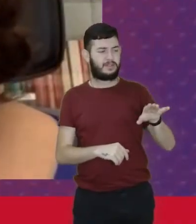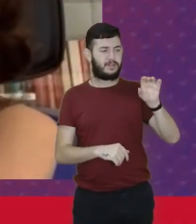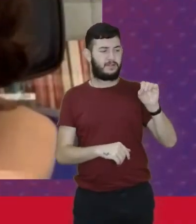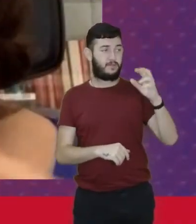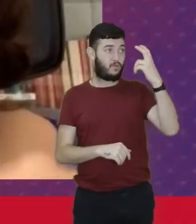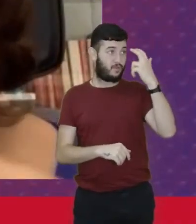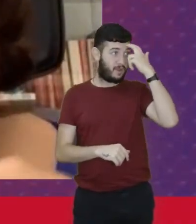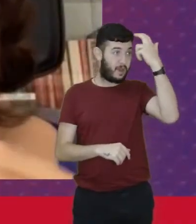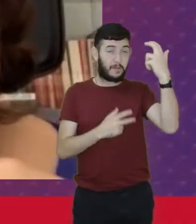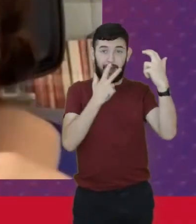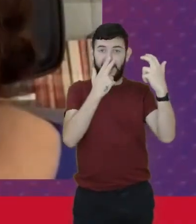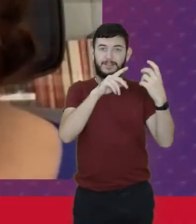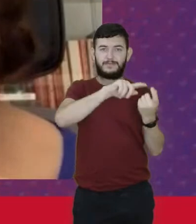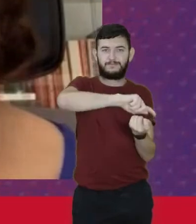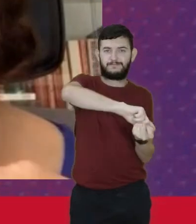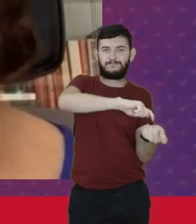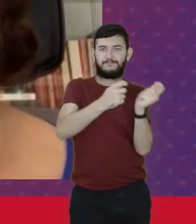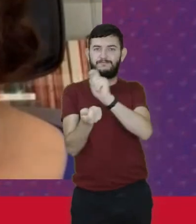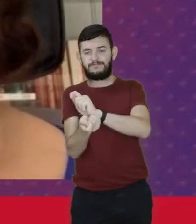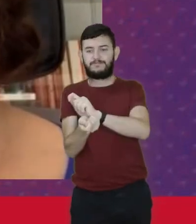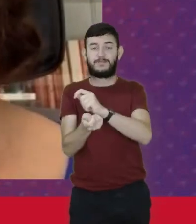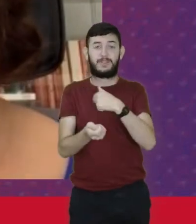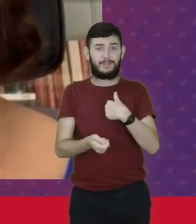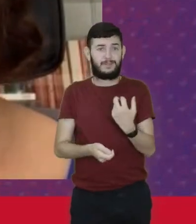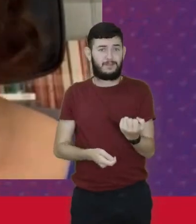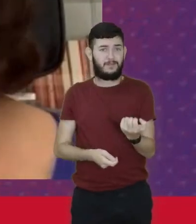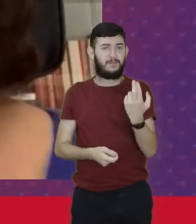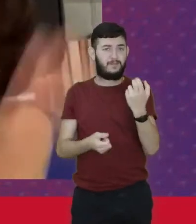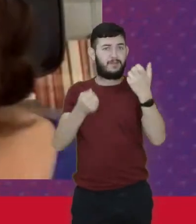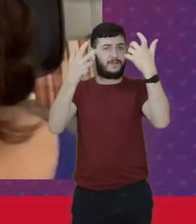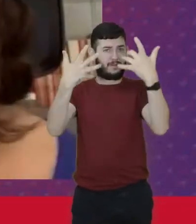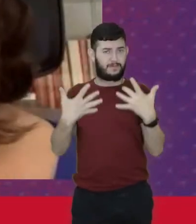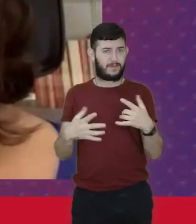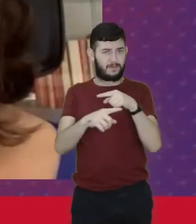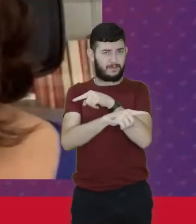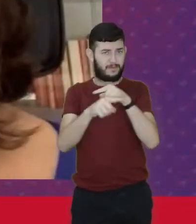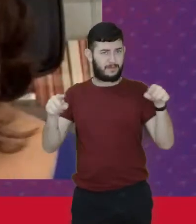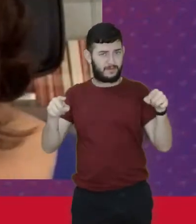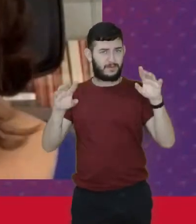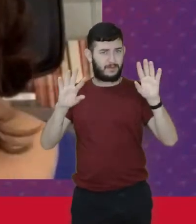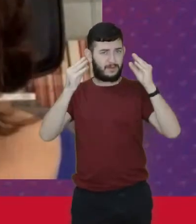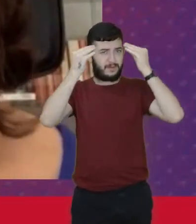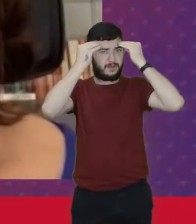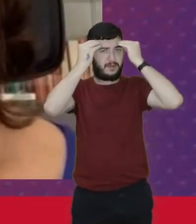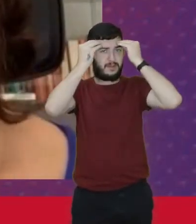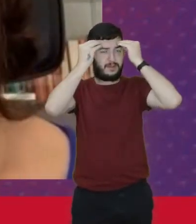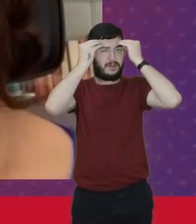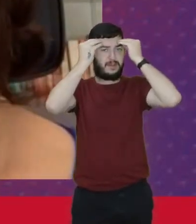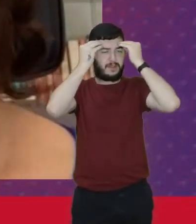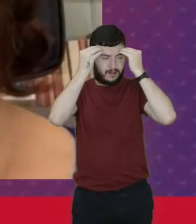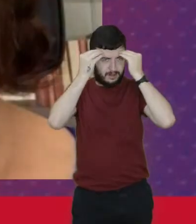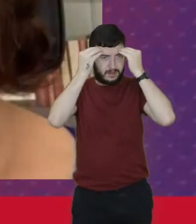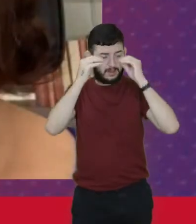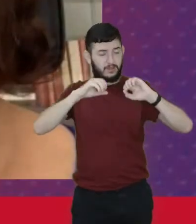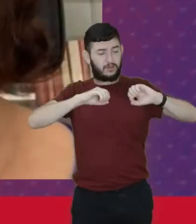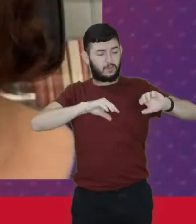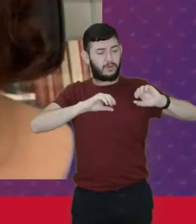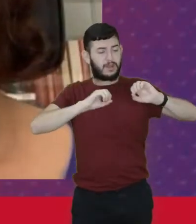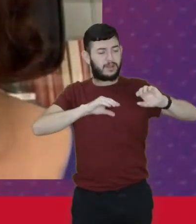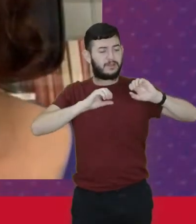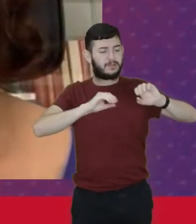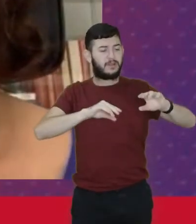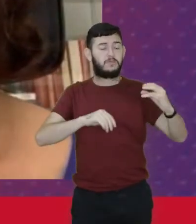nacional. E eu quero falar disso um pouquinho com vocês para retomar a questão da importância da educação.